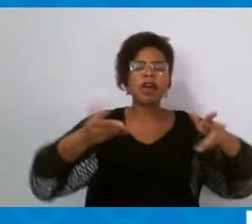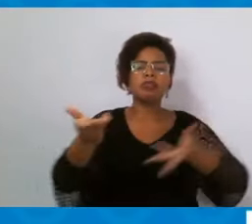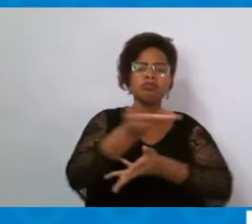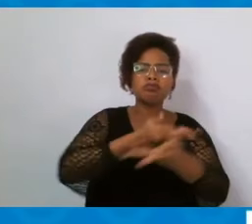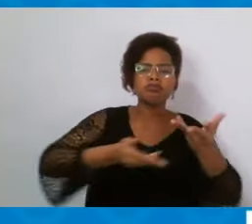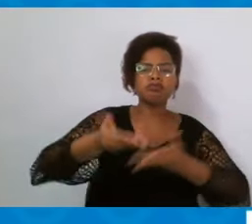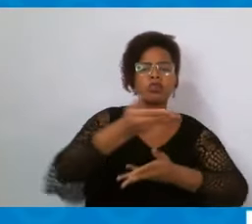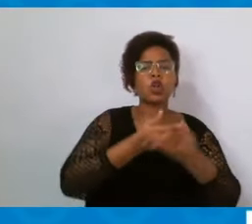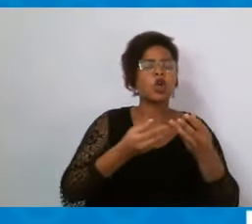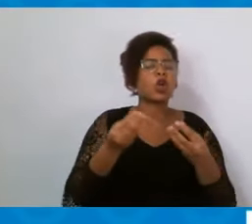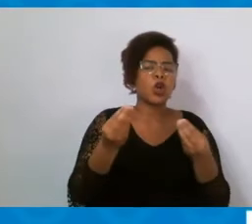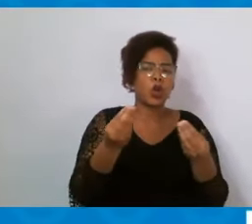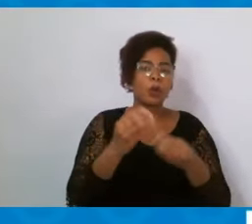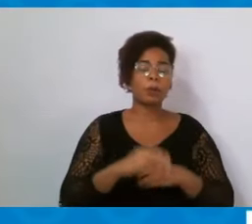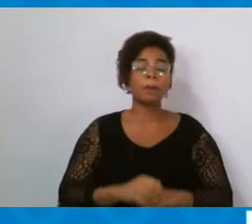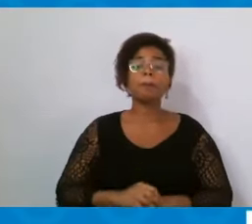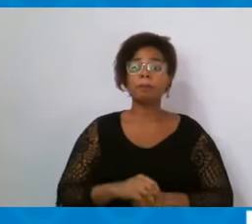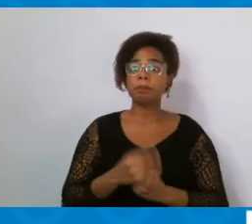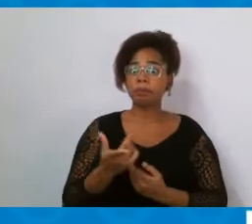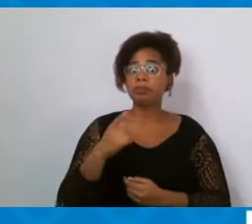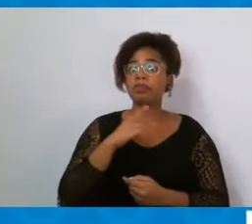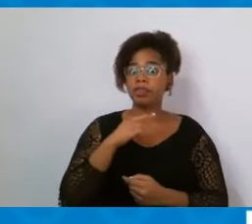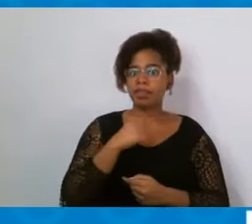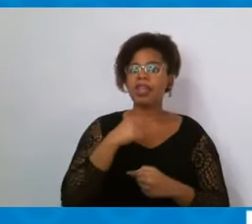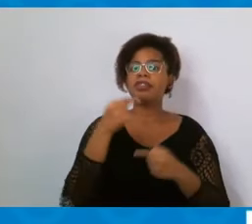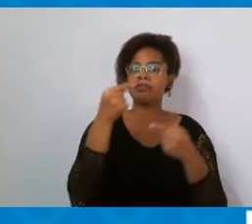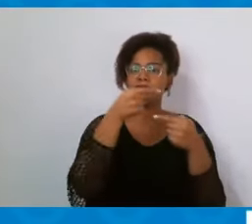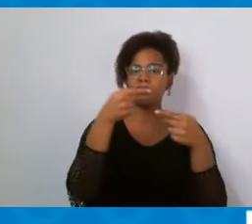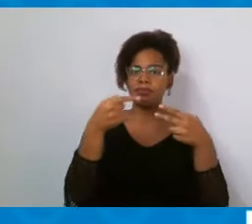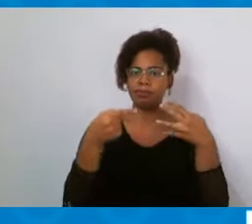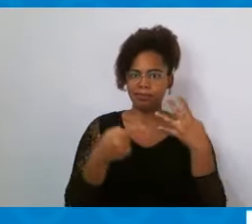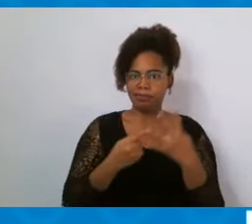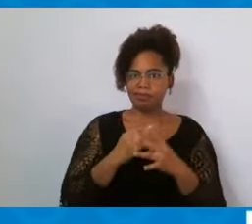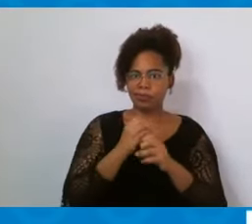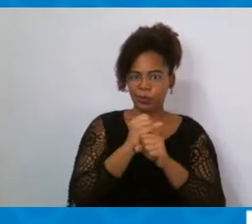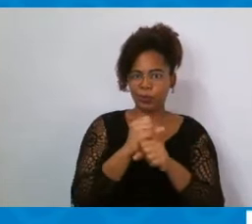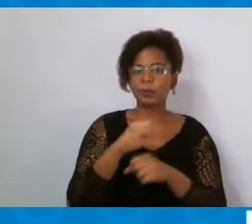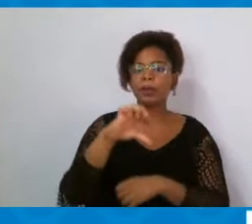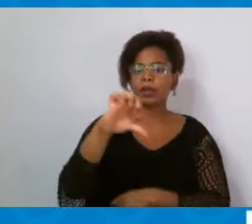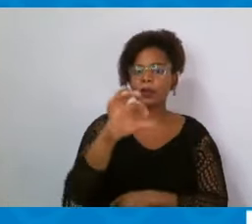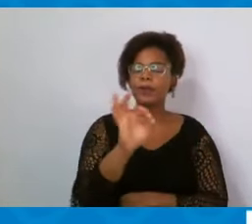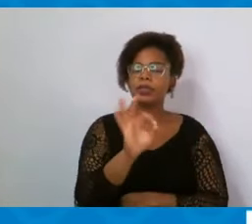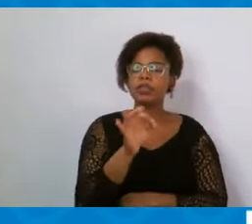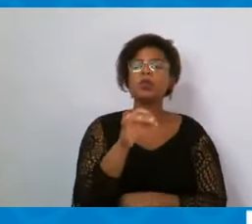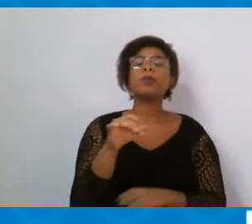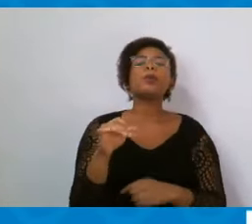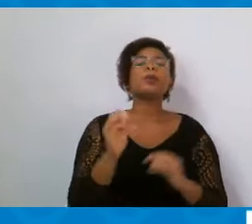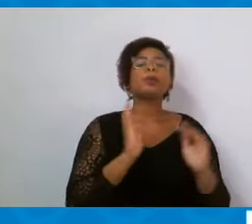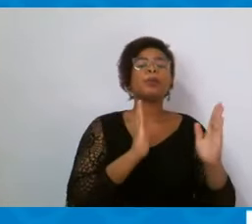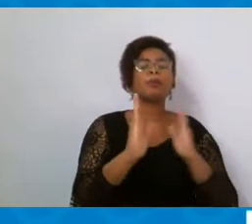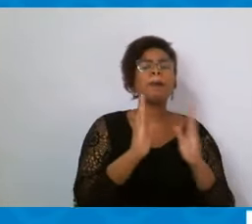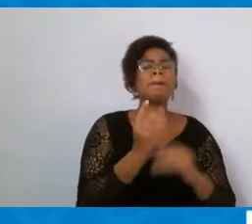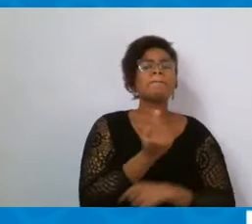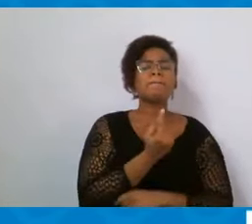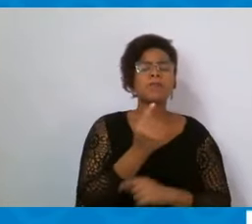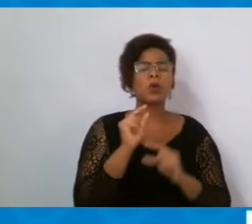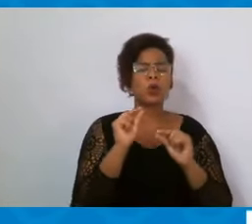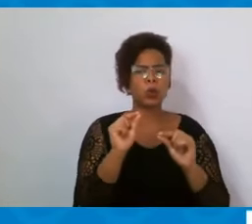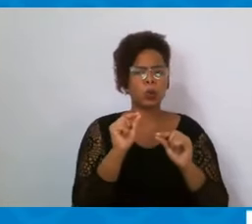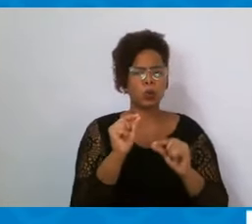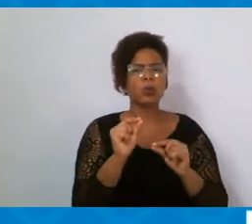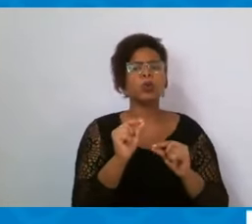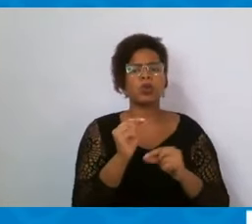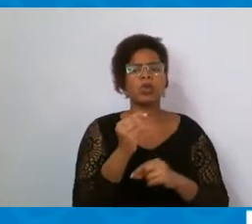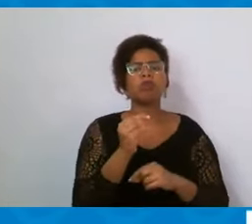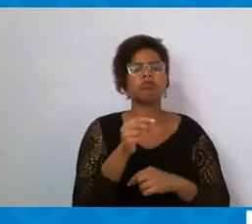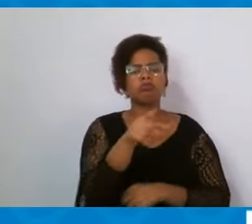Então, quais são esses ciclos, né? Primeiro, a gente pede para eles investigarem um cenário e as pessoas dentro